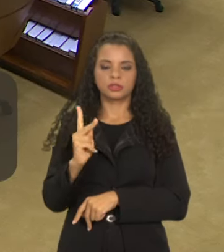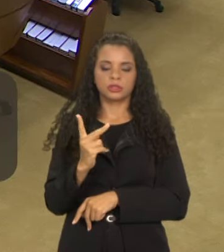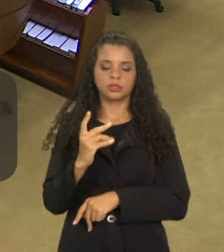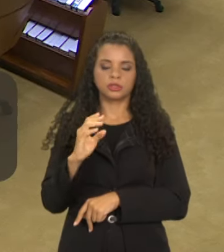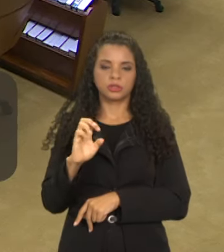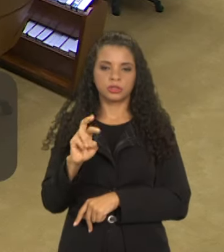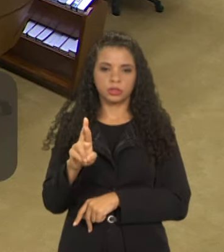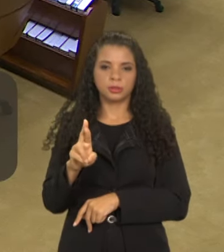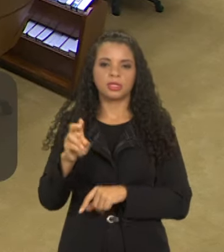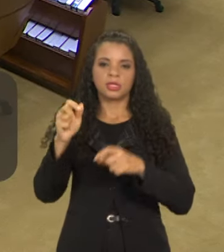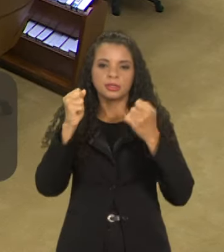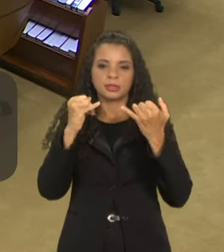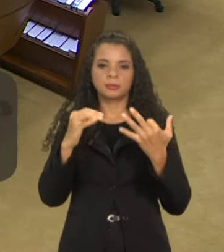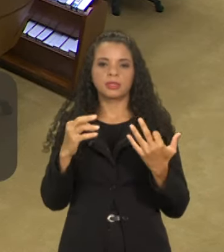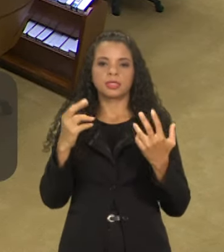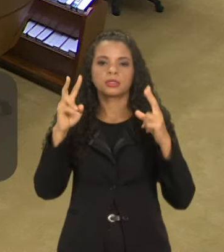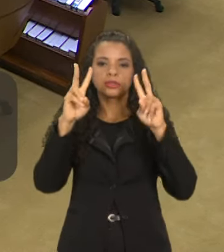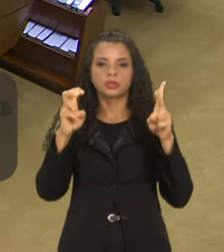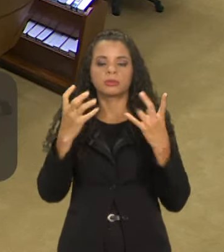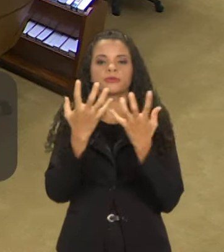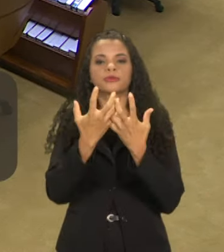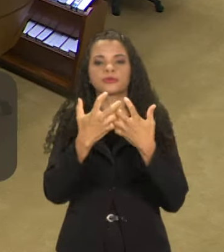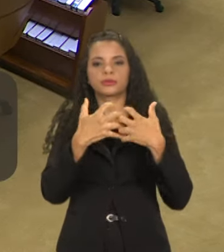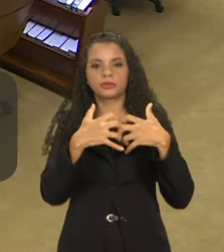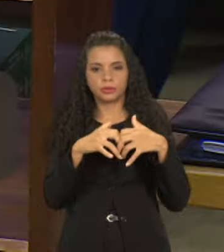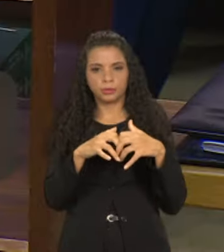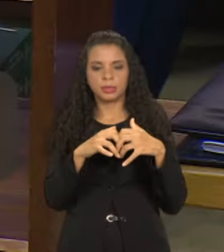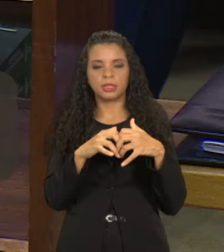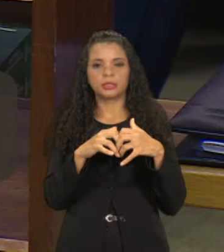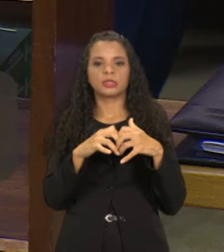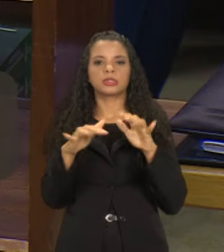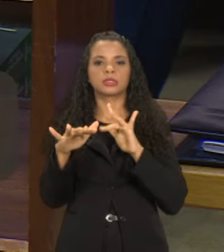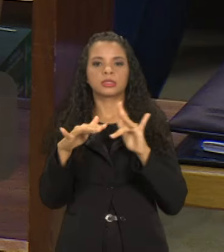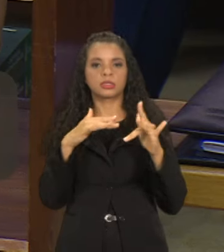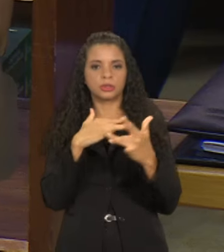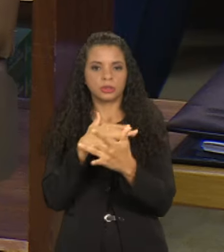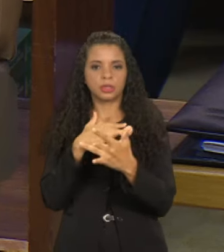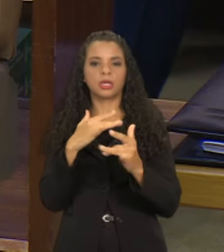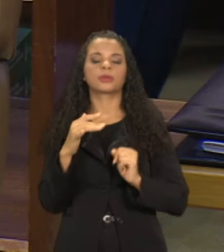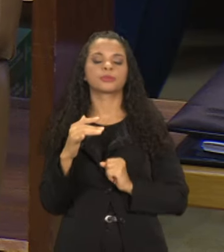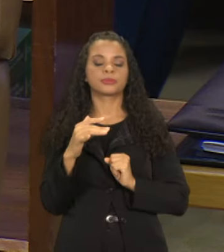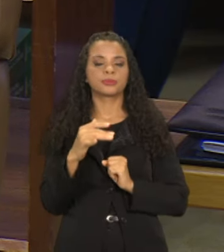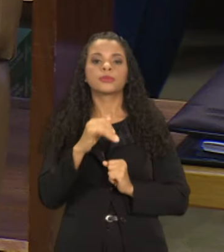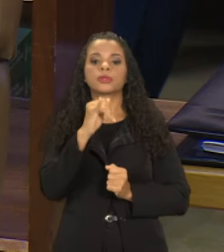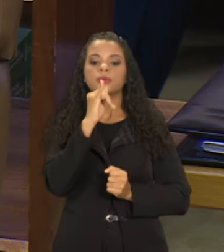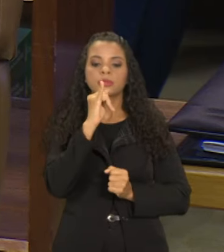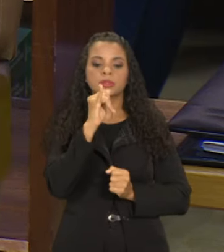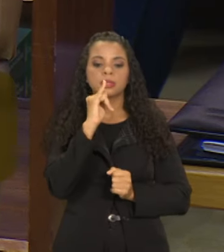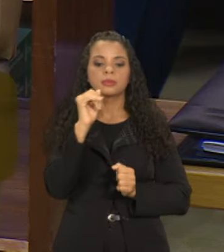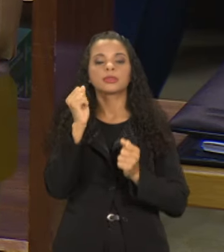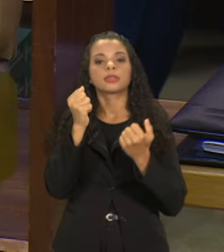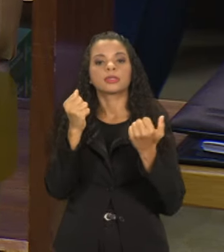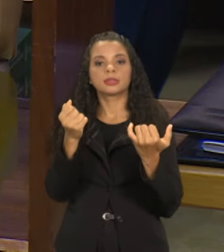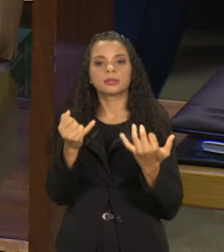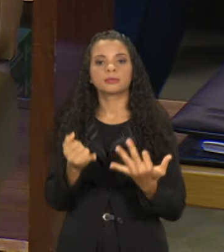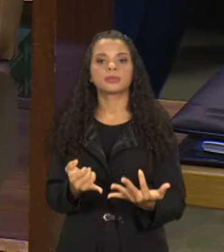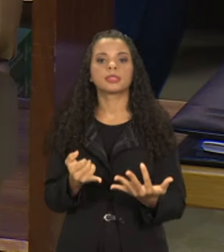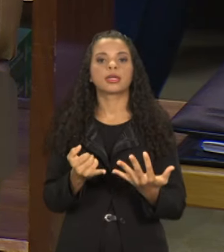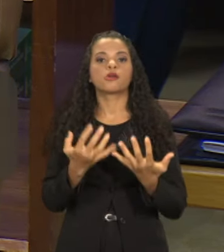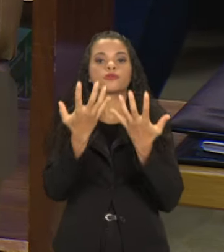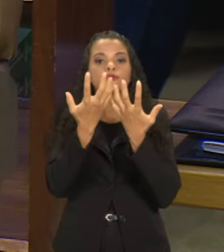sociais, um dos exemplos que ele dá da maneira como as redes sociais funcionam